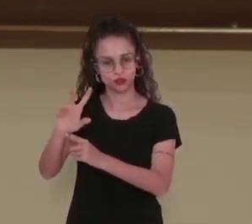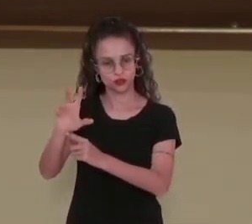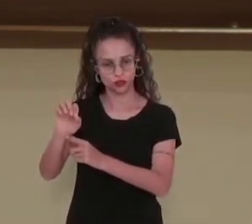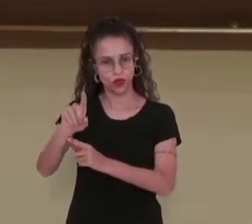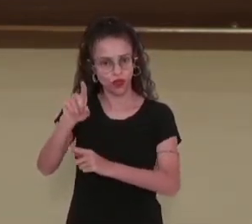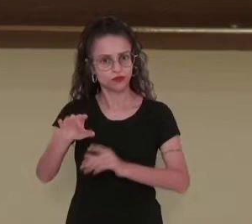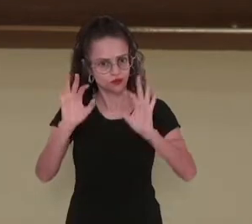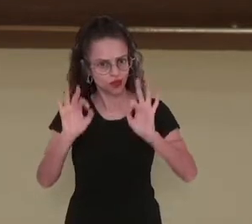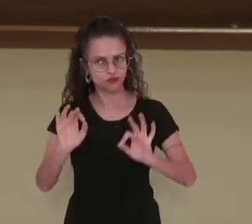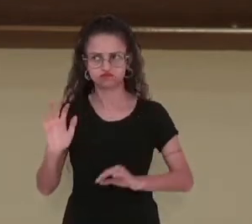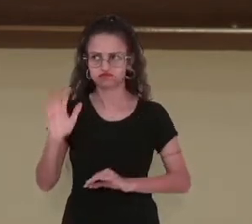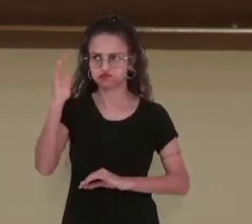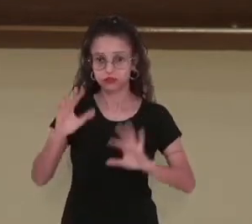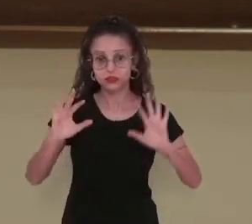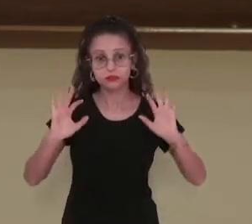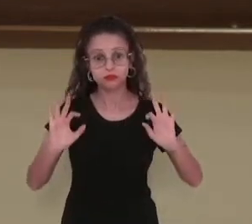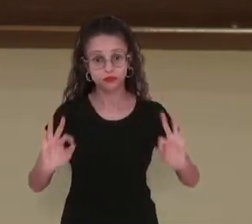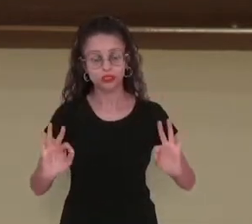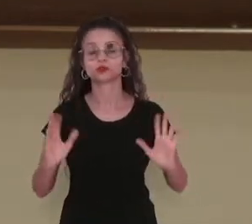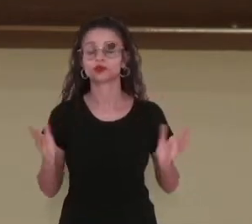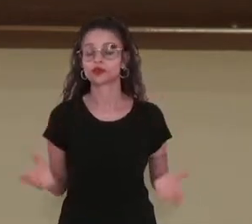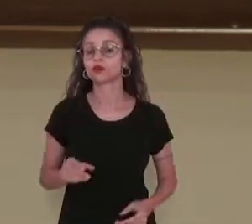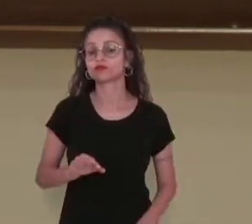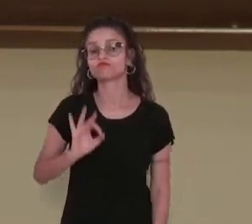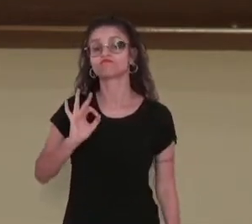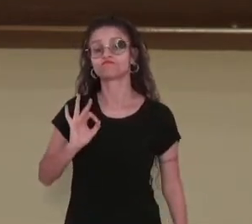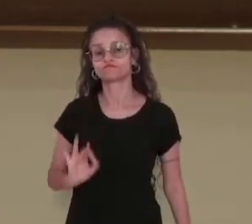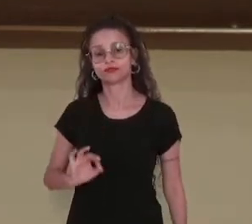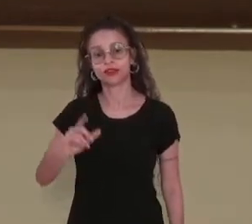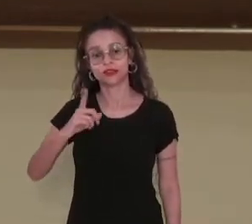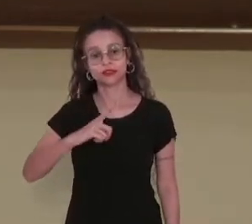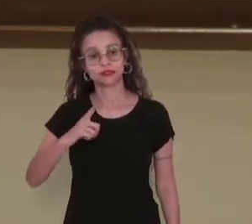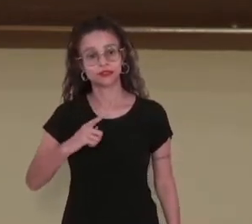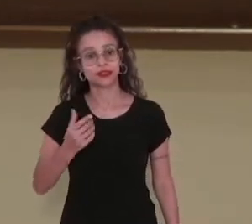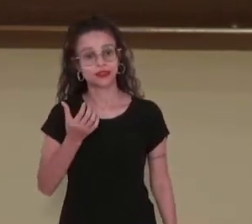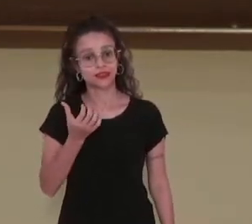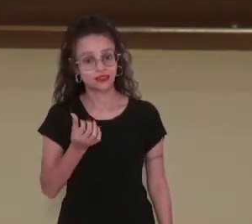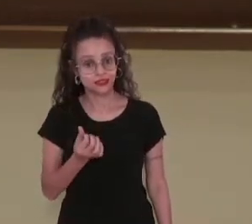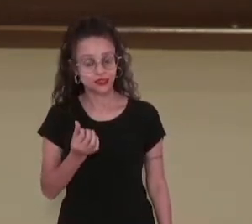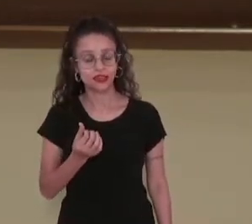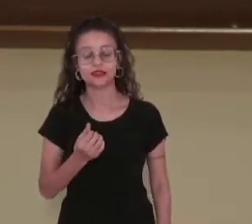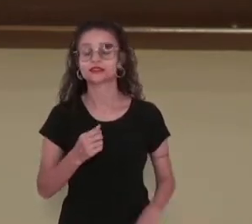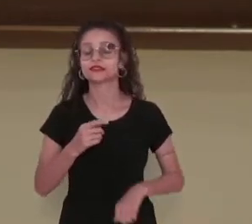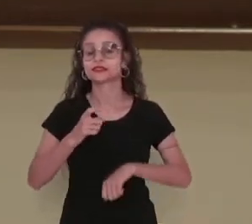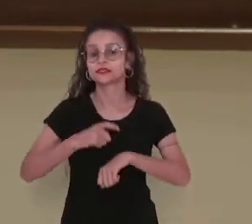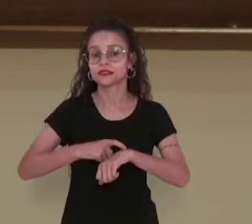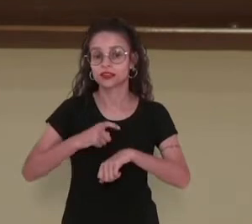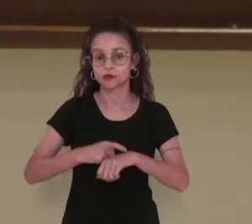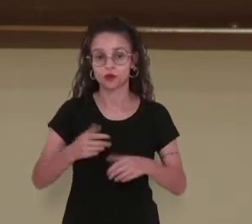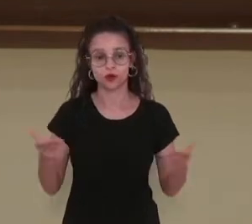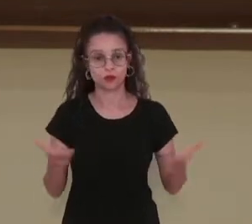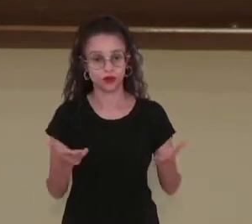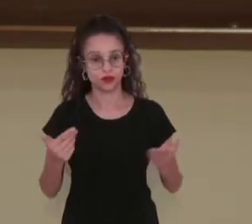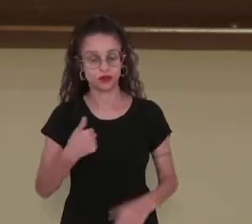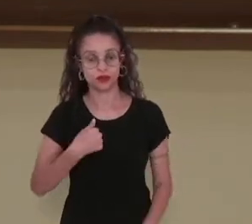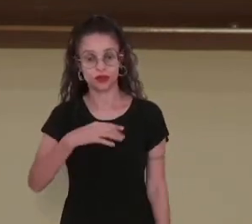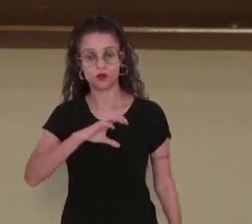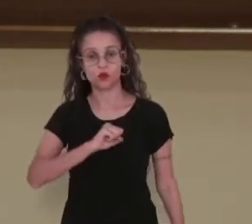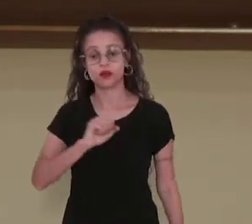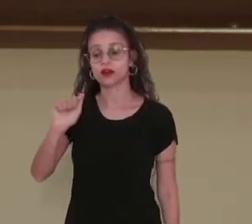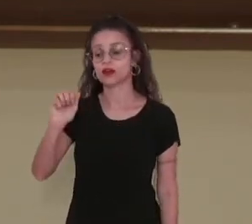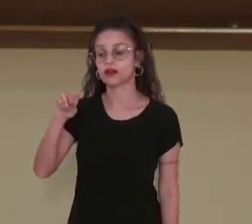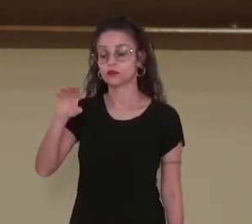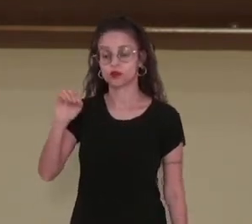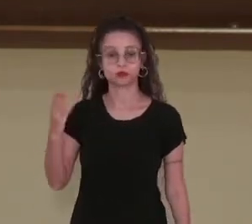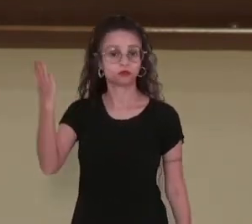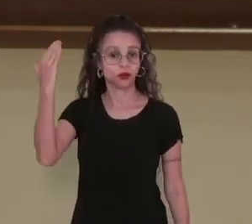aconteceu. Então, o indicativo compõe-se de 6 tempos. O presente, por exemplo, eu amo. O